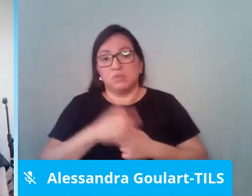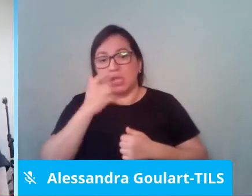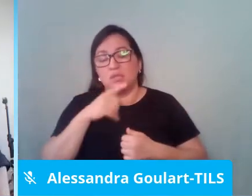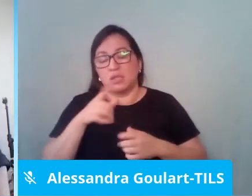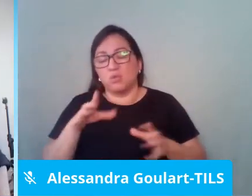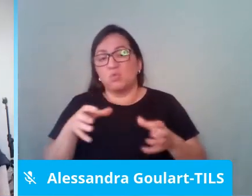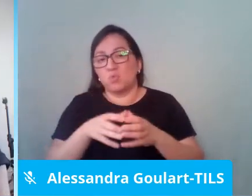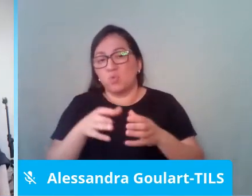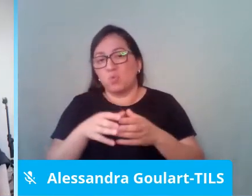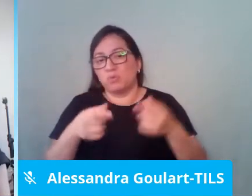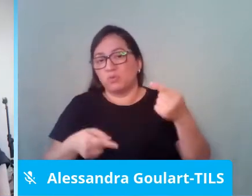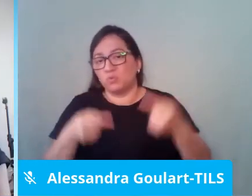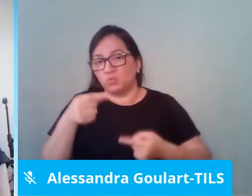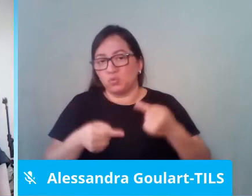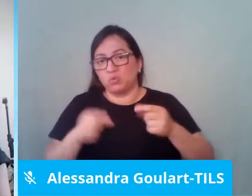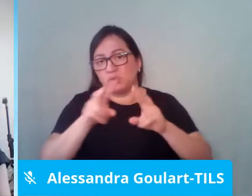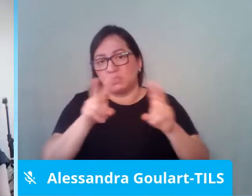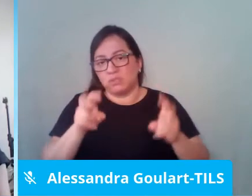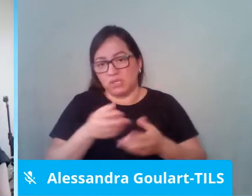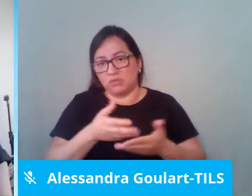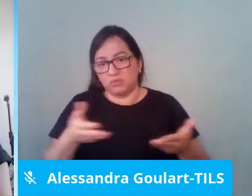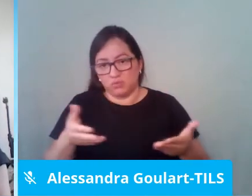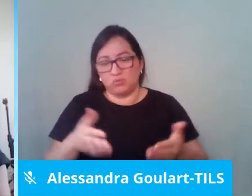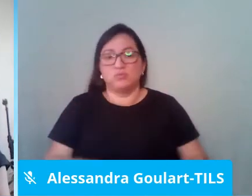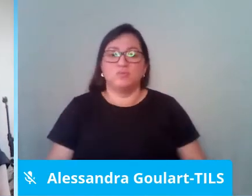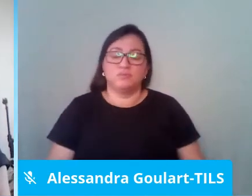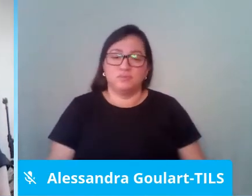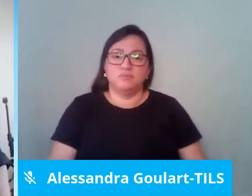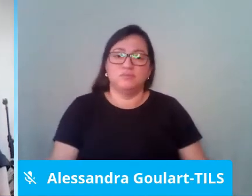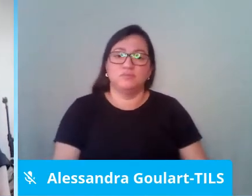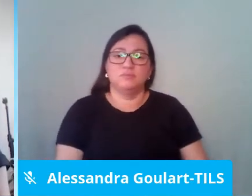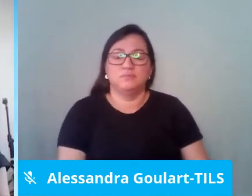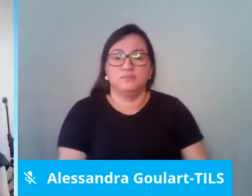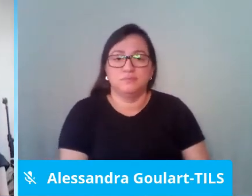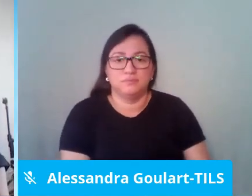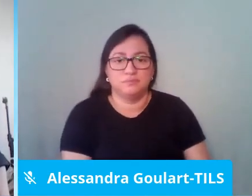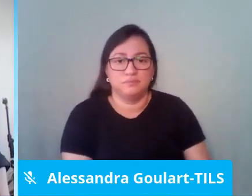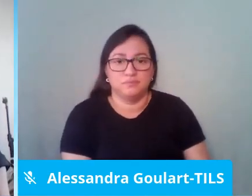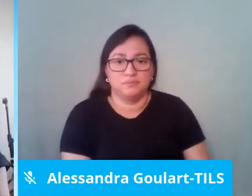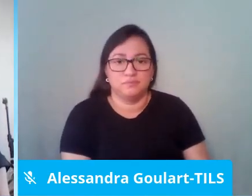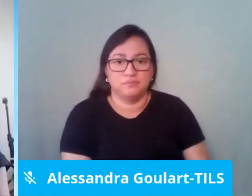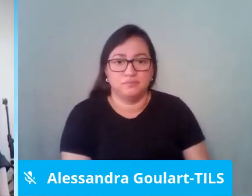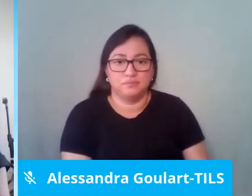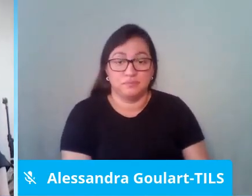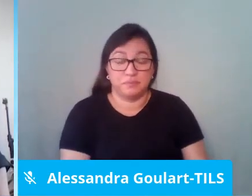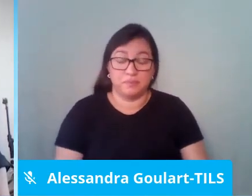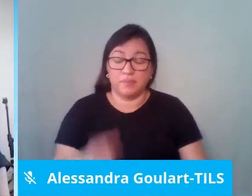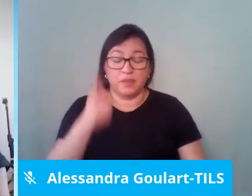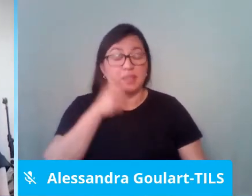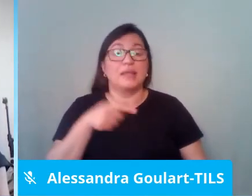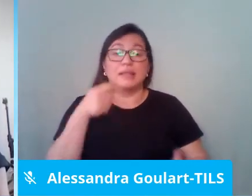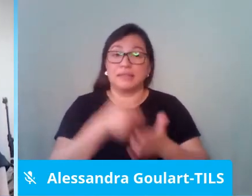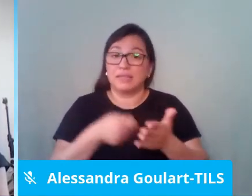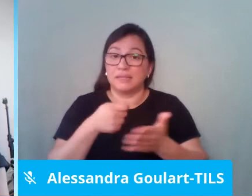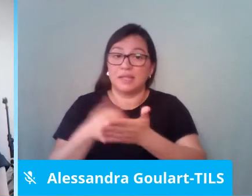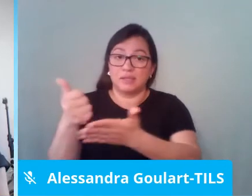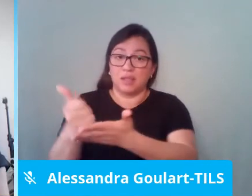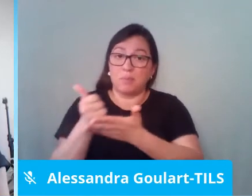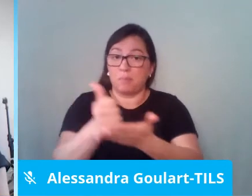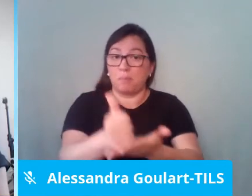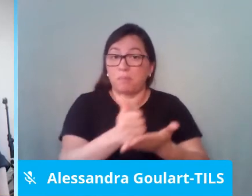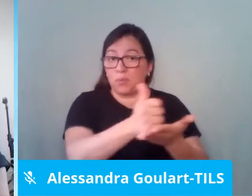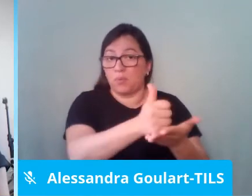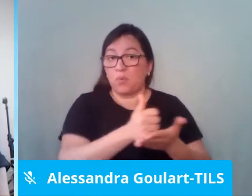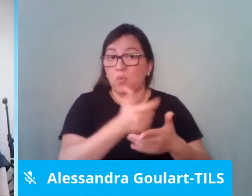equipe, né, para poder ter um olhar mais amplo, para que se busque ajuda com outros entes, né, se